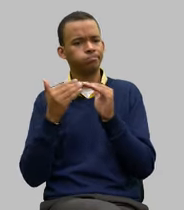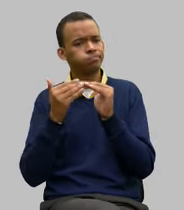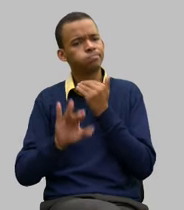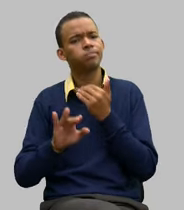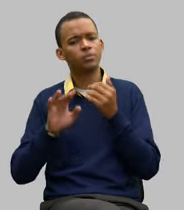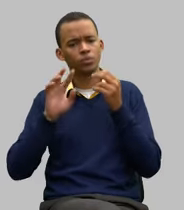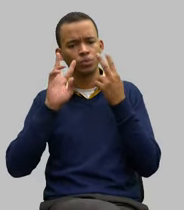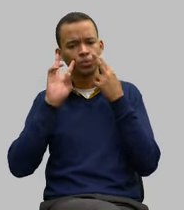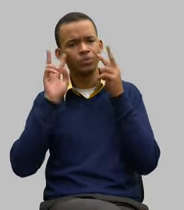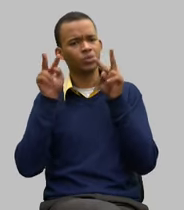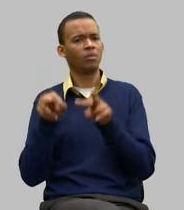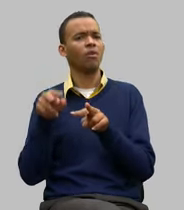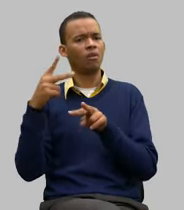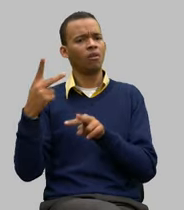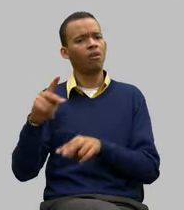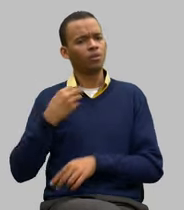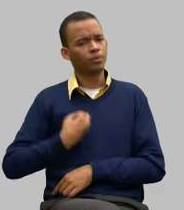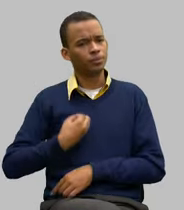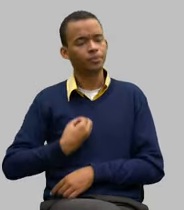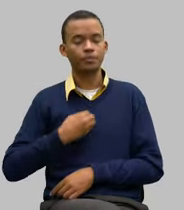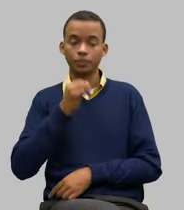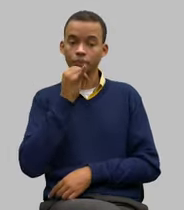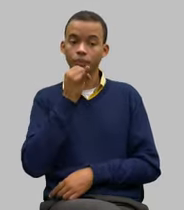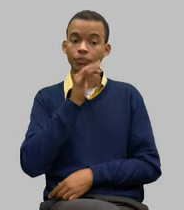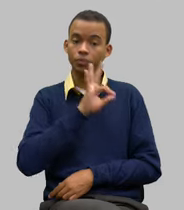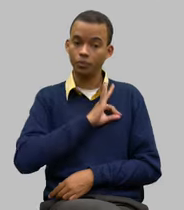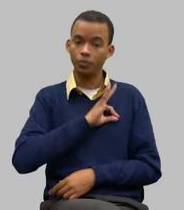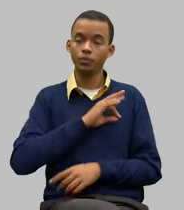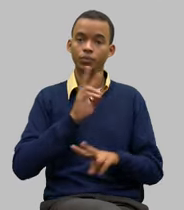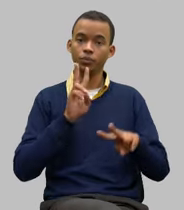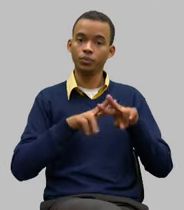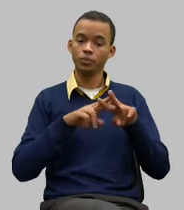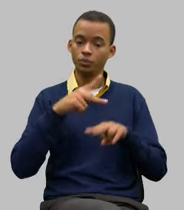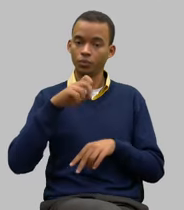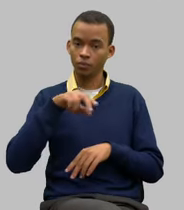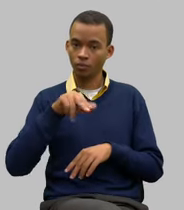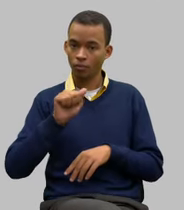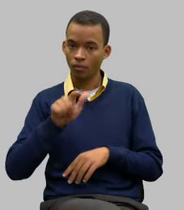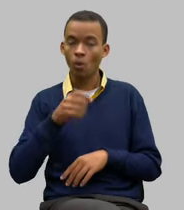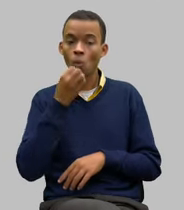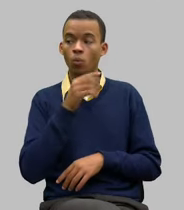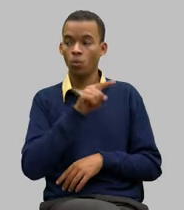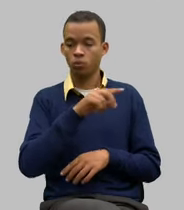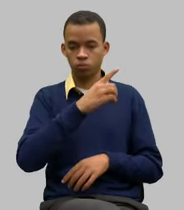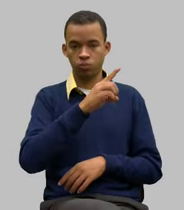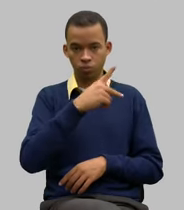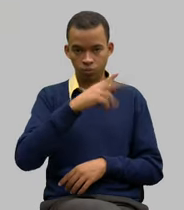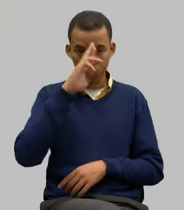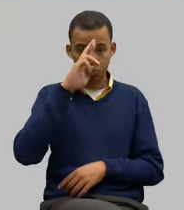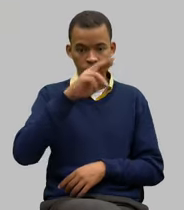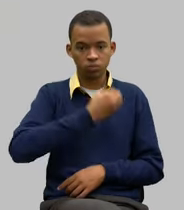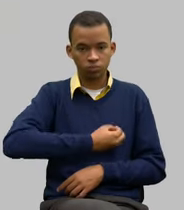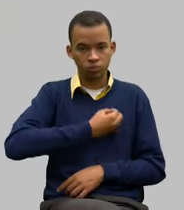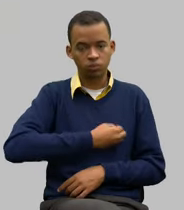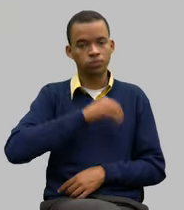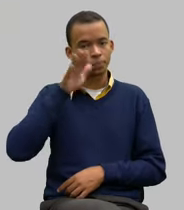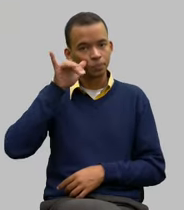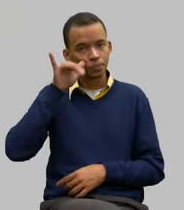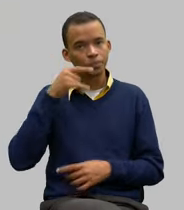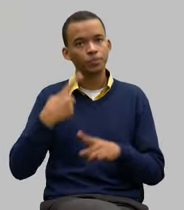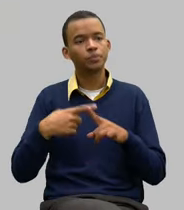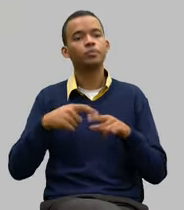pego o policial penal e é bom que o chefe do DP esteja aqui secretário para ele já